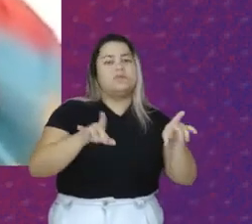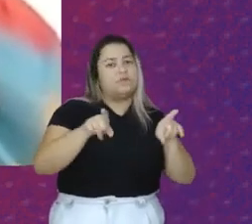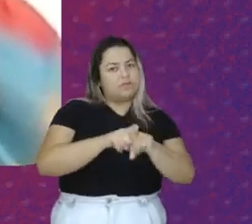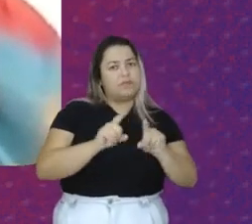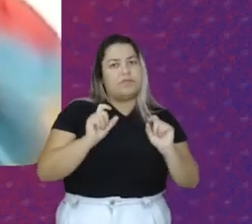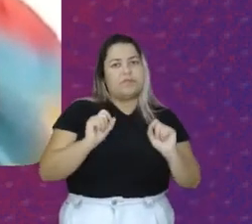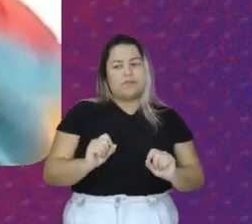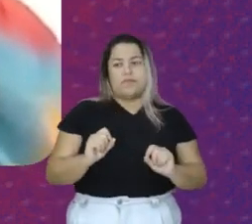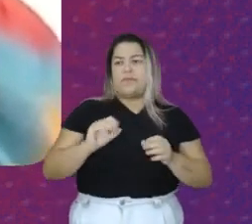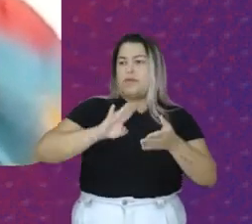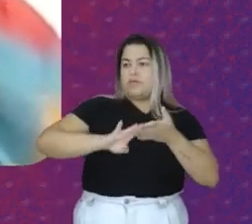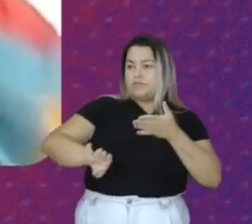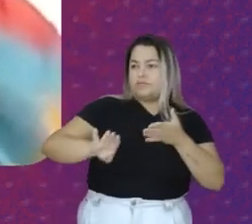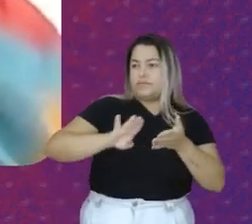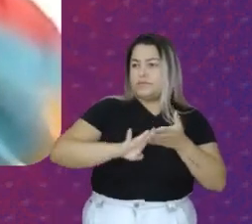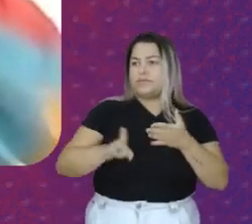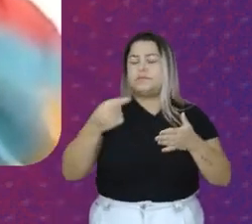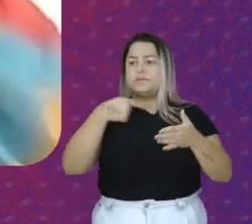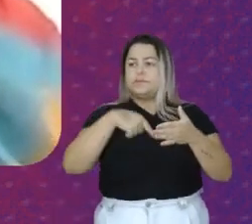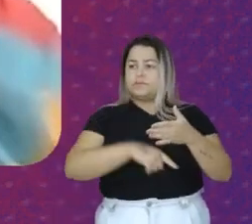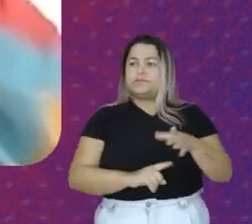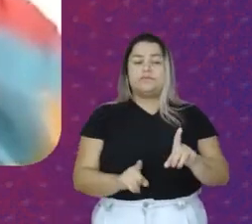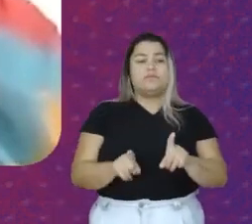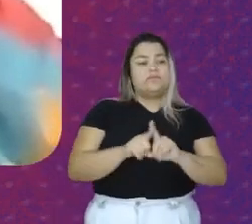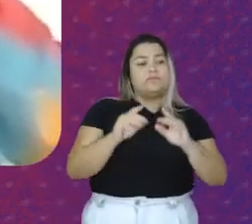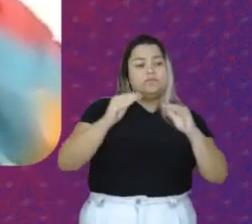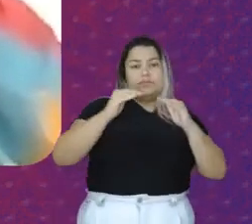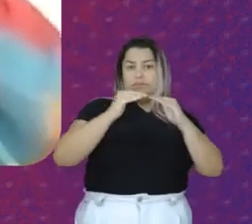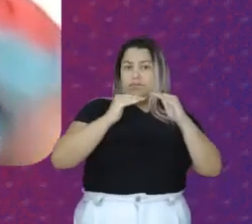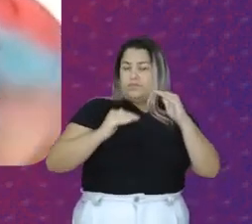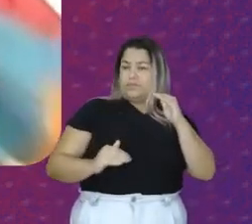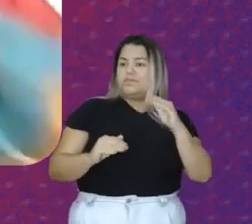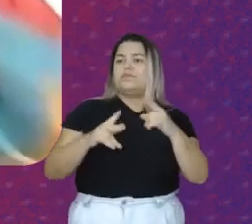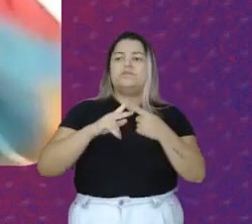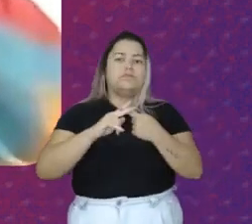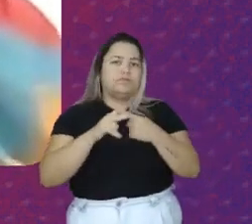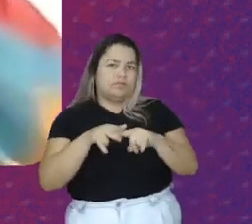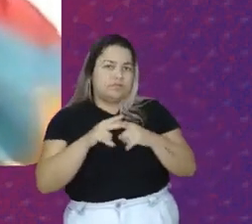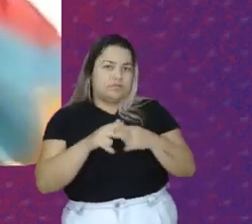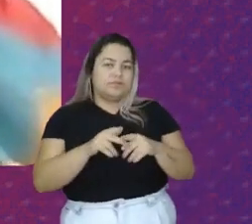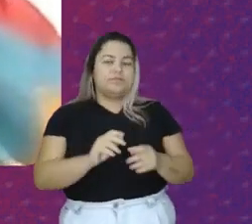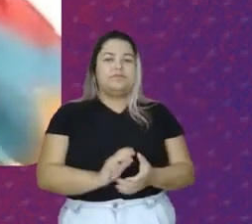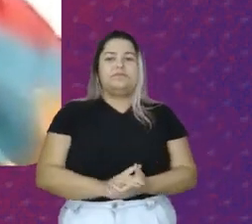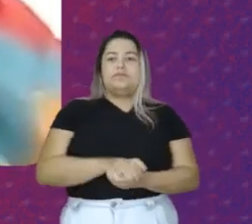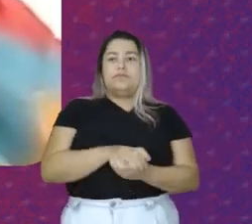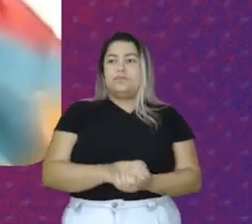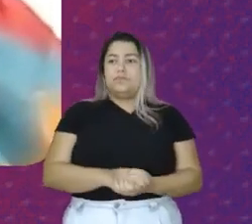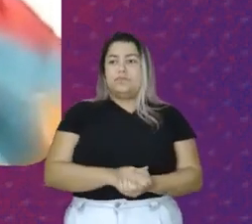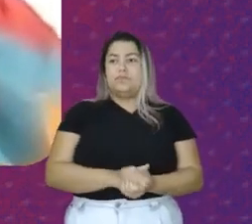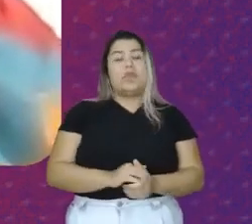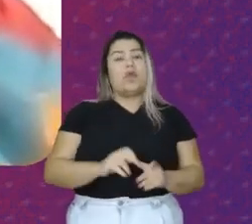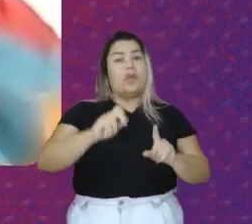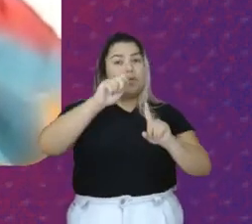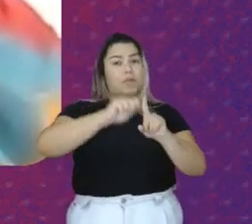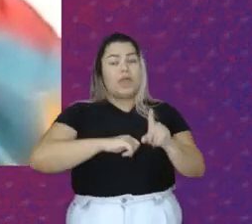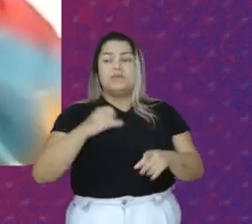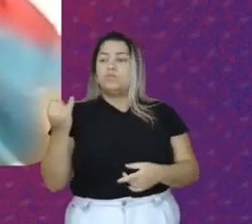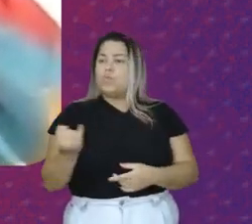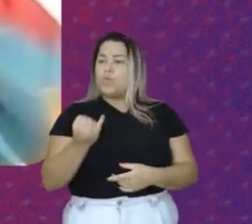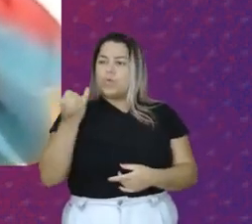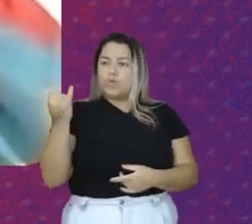na exclusão, no aprofundamento das desigualdades, na manutenção de privilégios. Esse é um mês muito